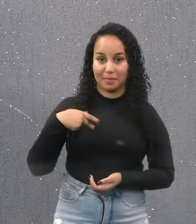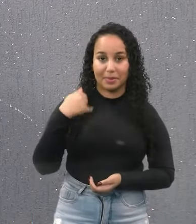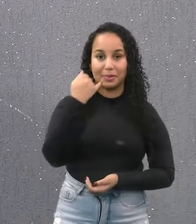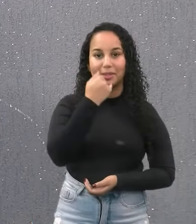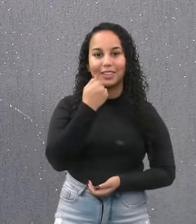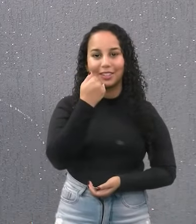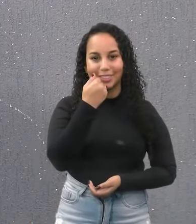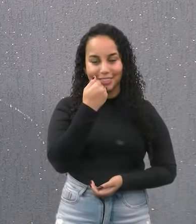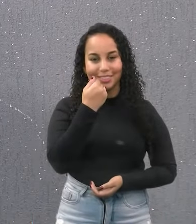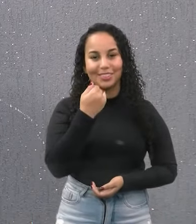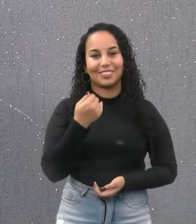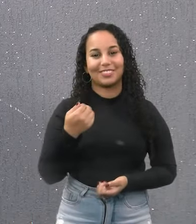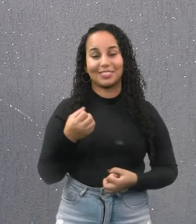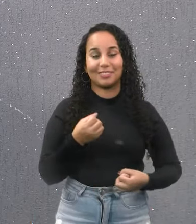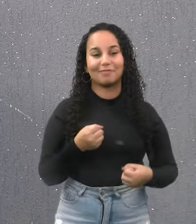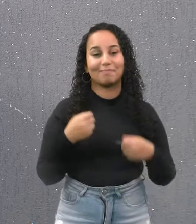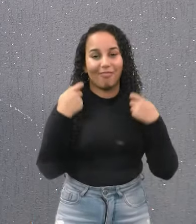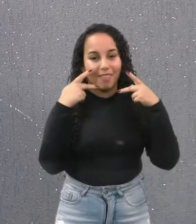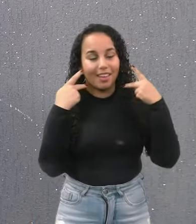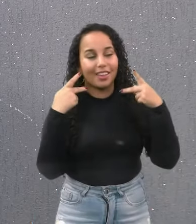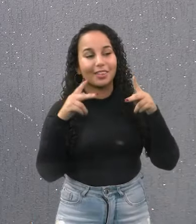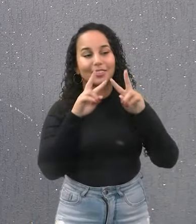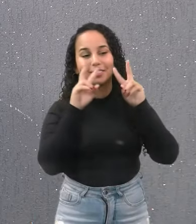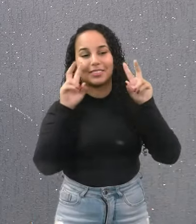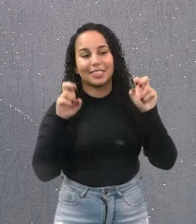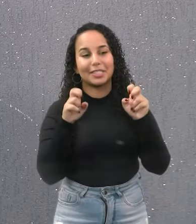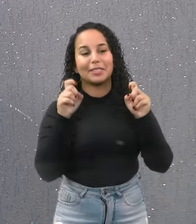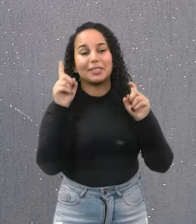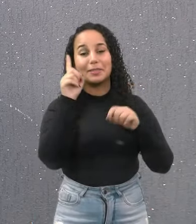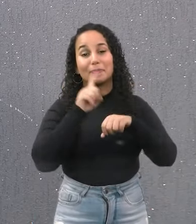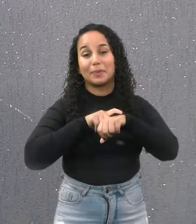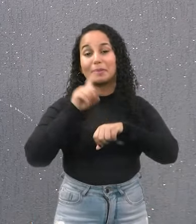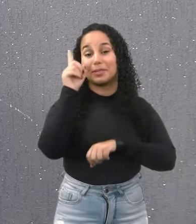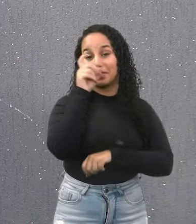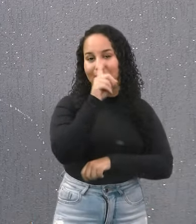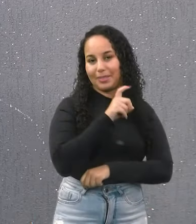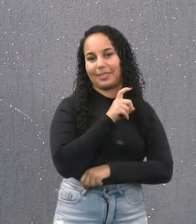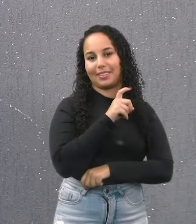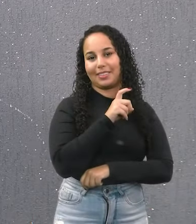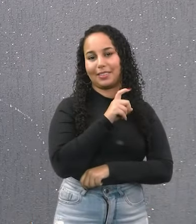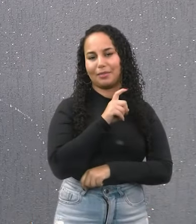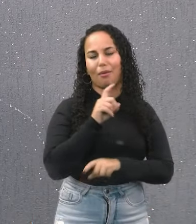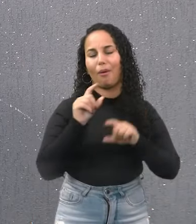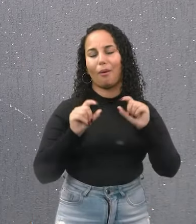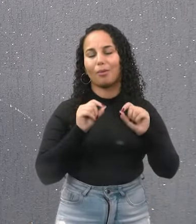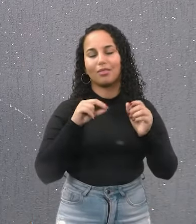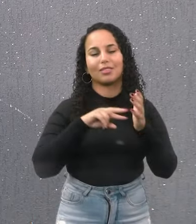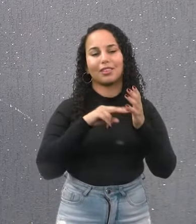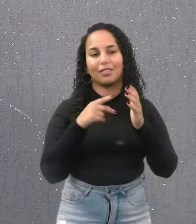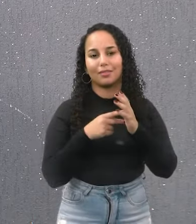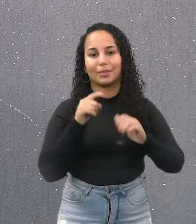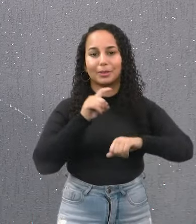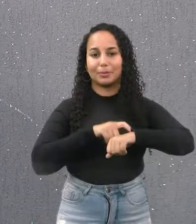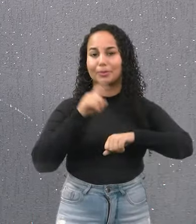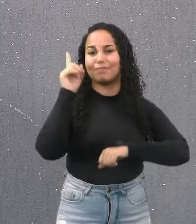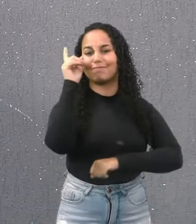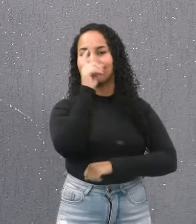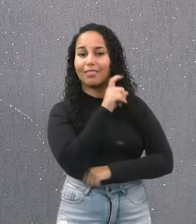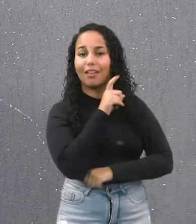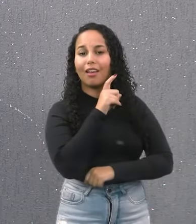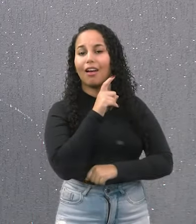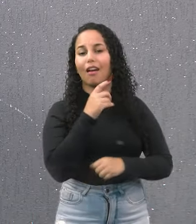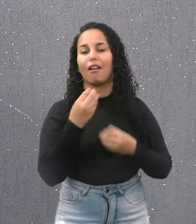Nosso pastor Jorge acabou de dar uma palavra, né, sobre o que é provação, o